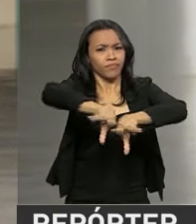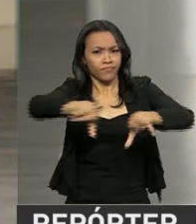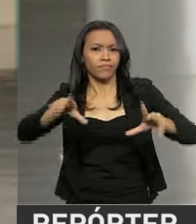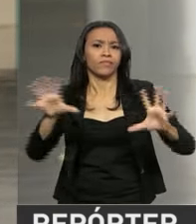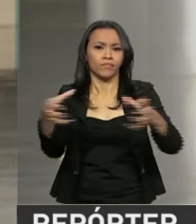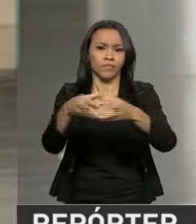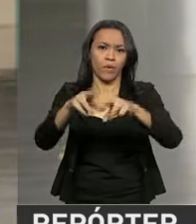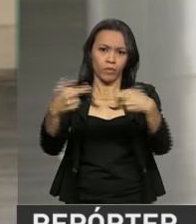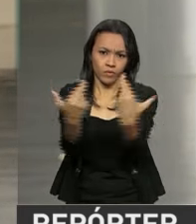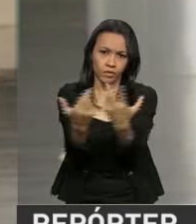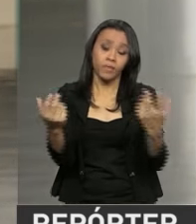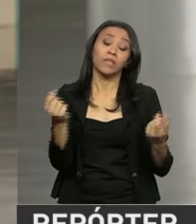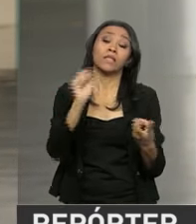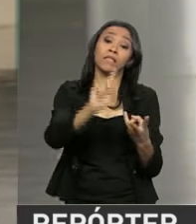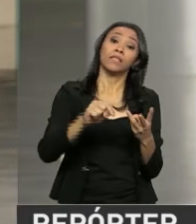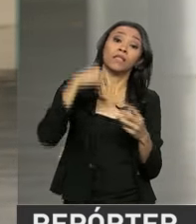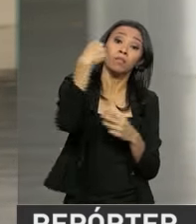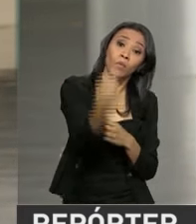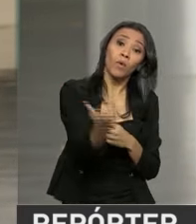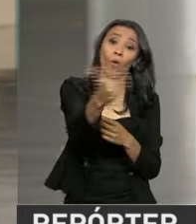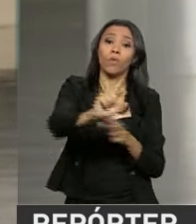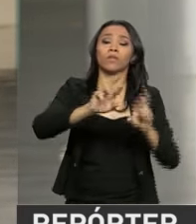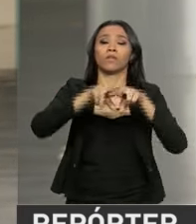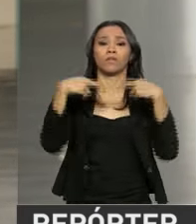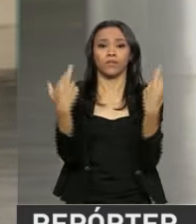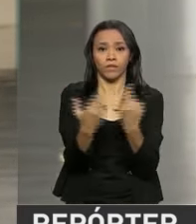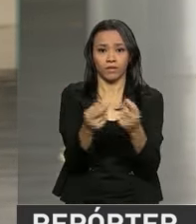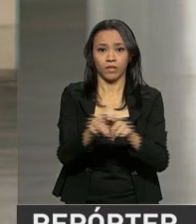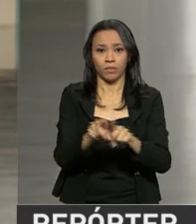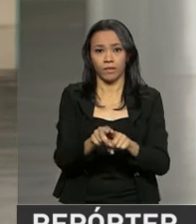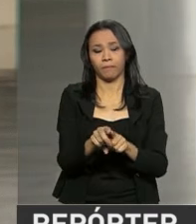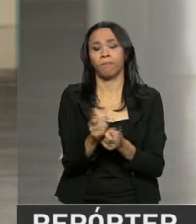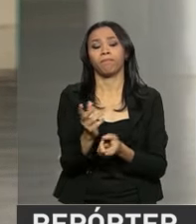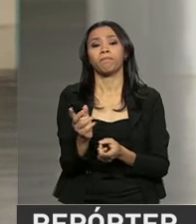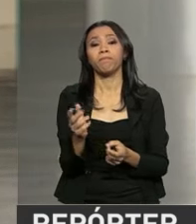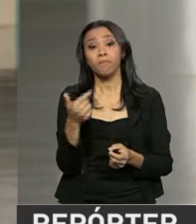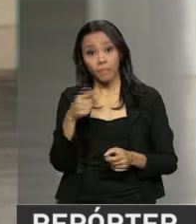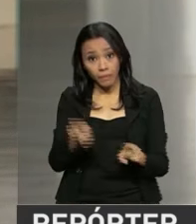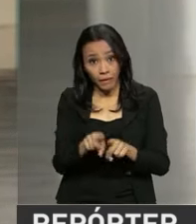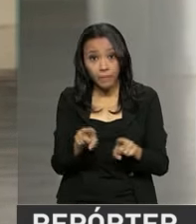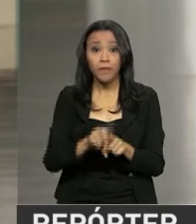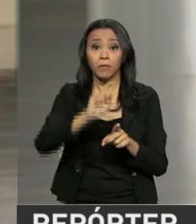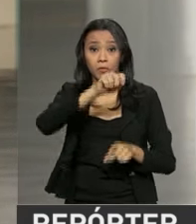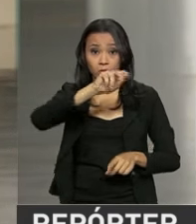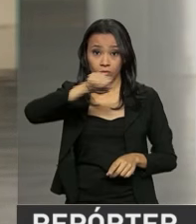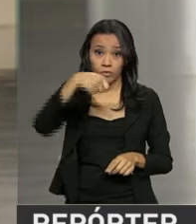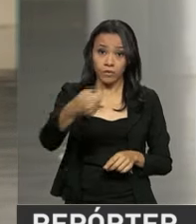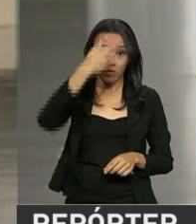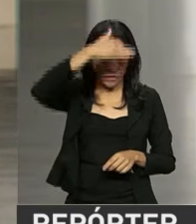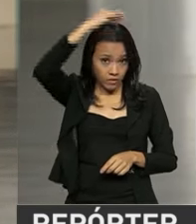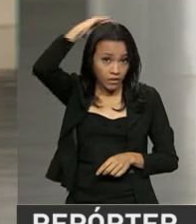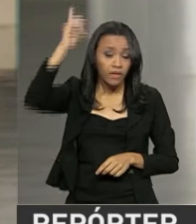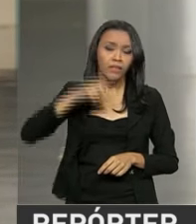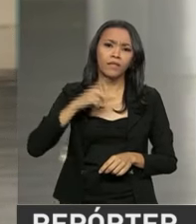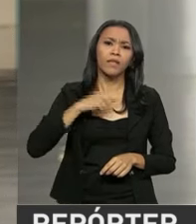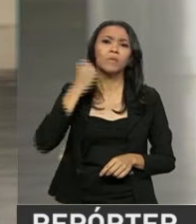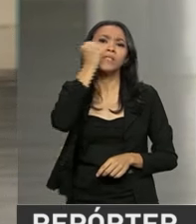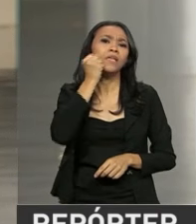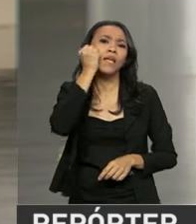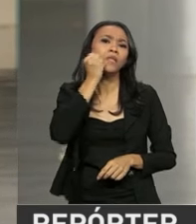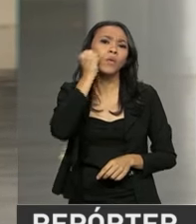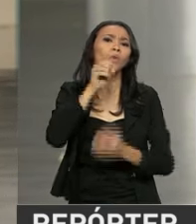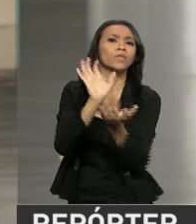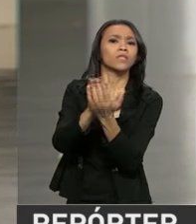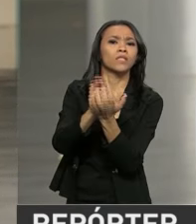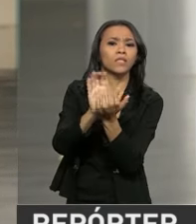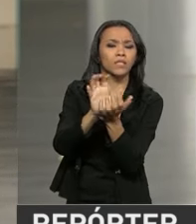da União, Augusto Nardes, também aqui no Palácio do Planalto. Na sequência, Michel Temer se reúne com o senador pernambucano Fernando Bezerra